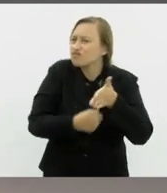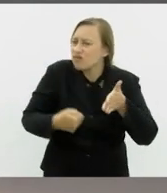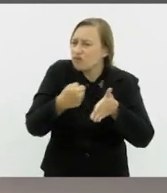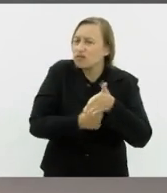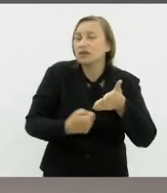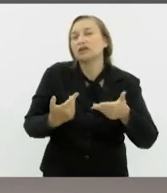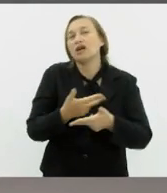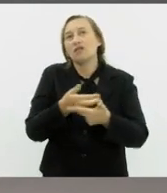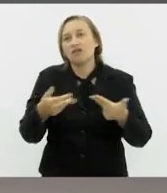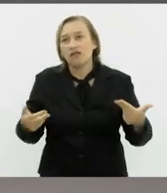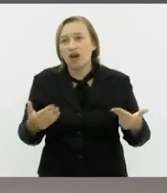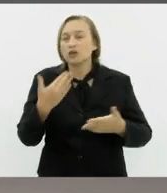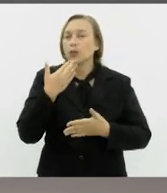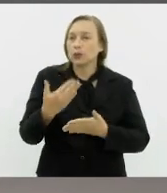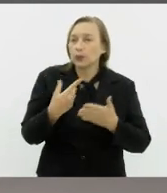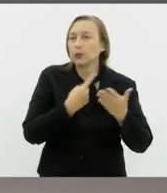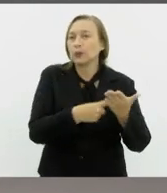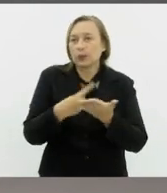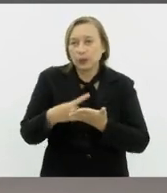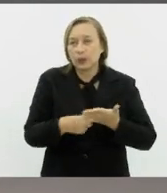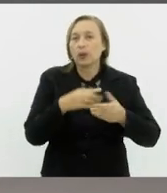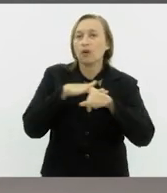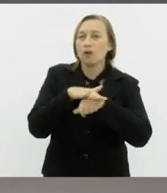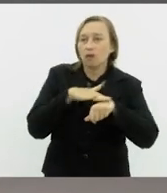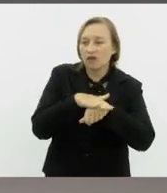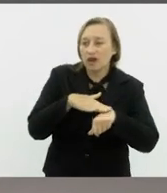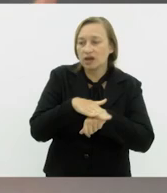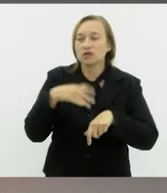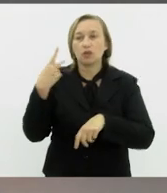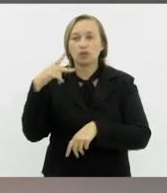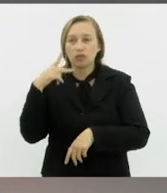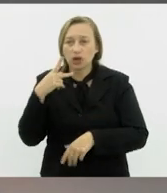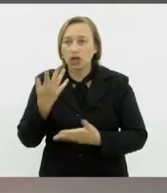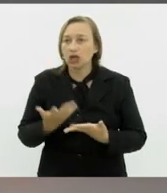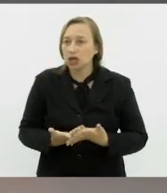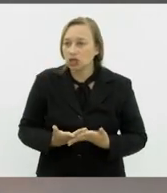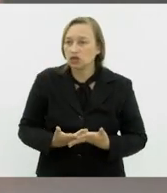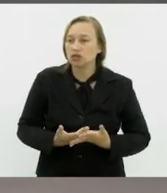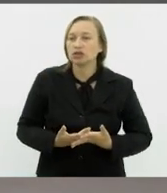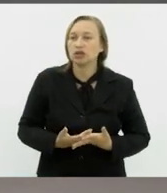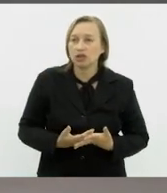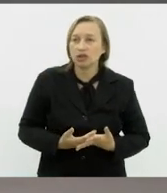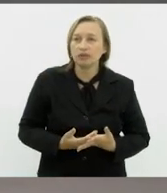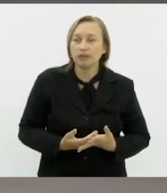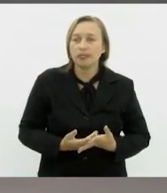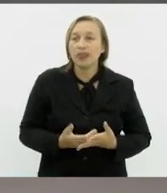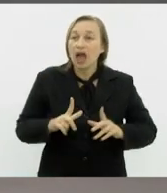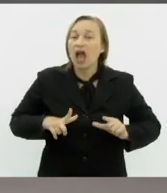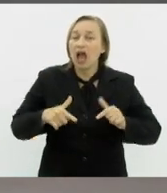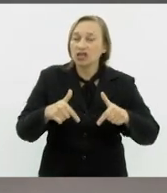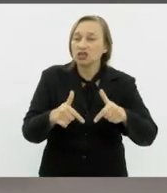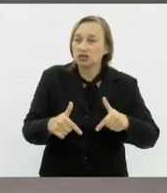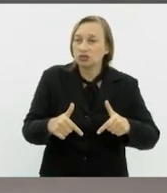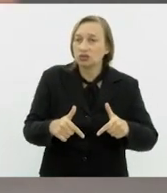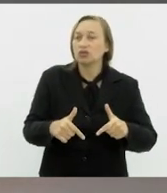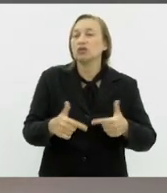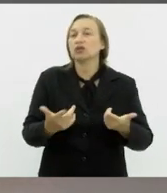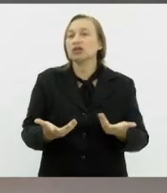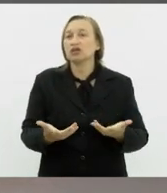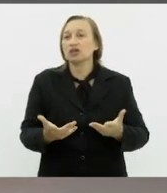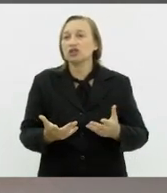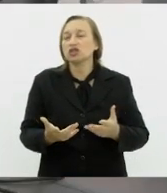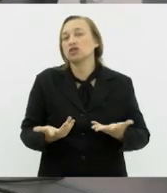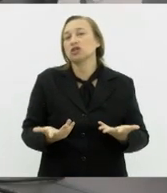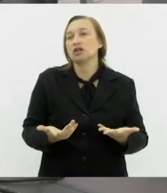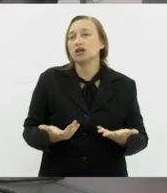foram feitas, desde conversa com políticos, com ações civis públicas, ações